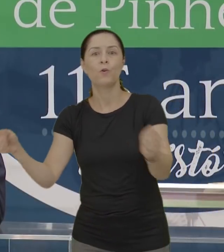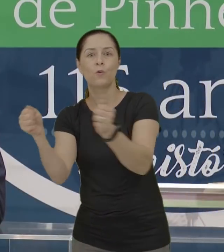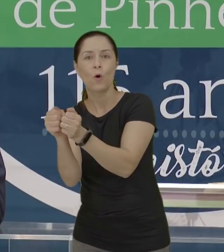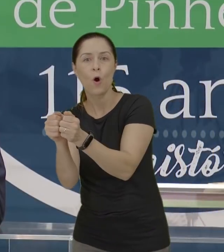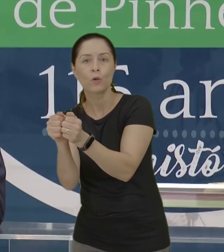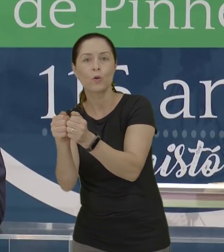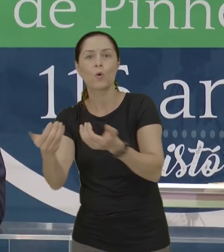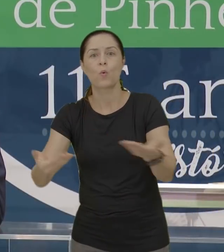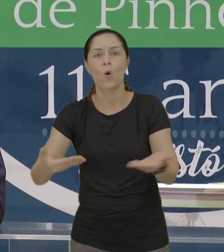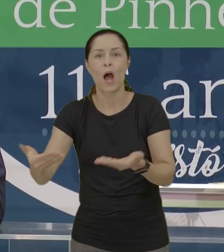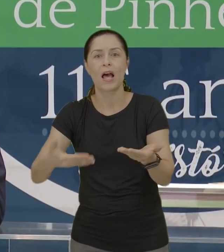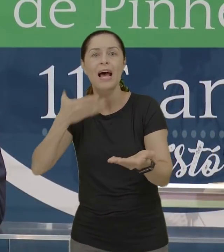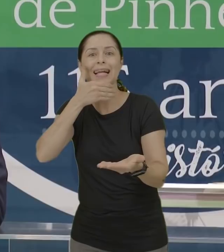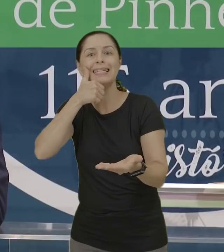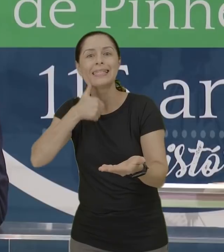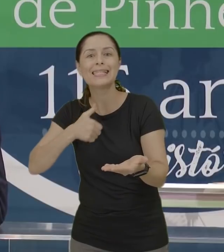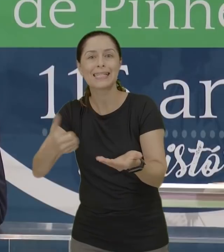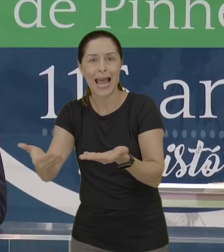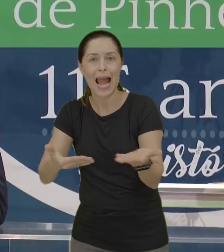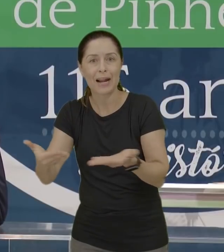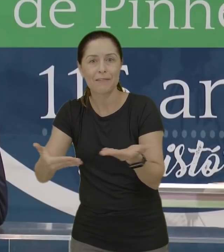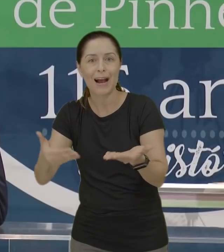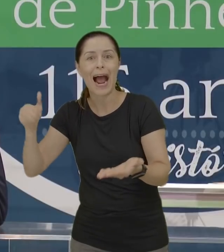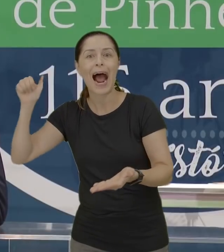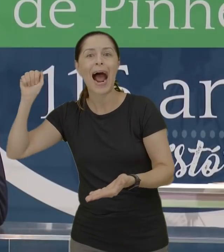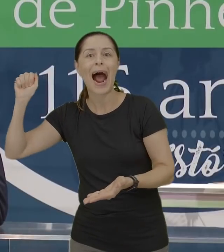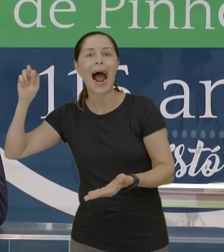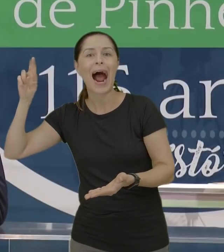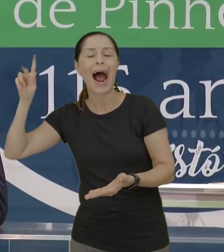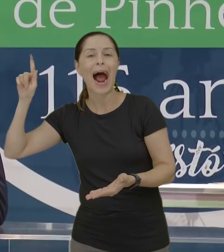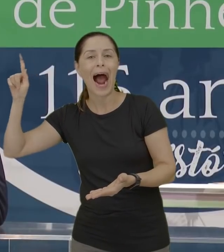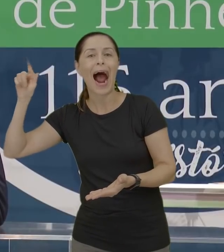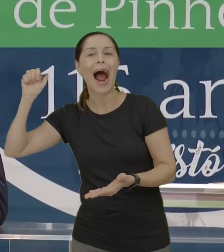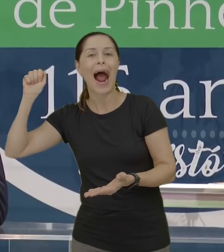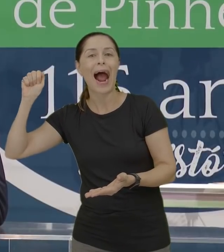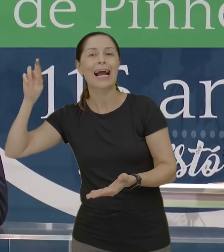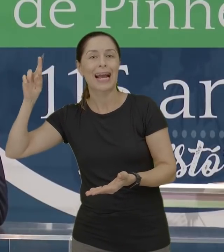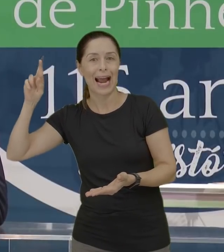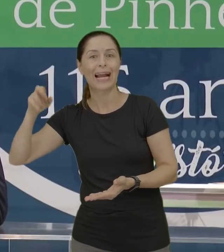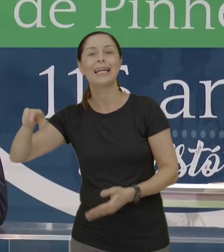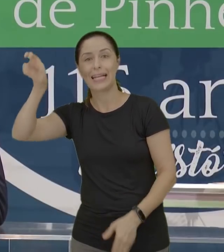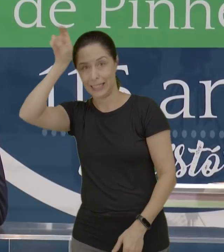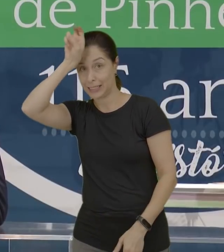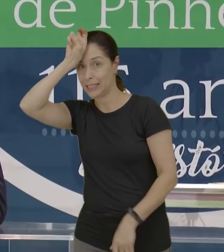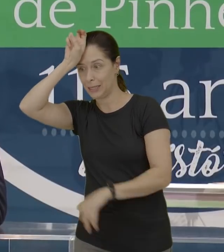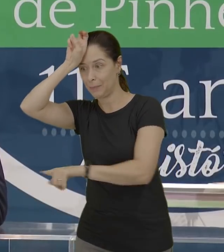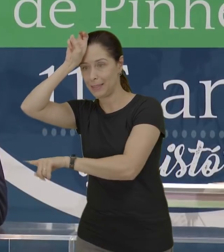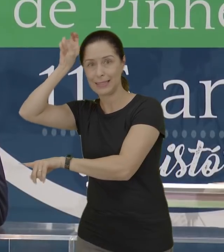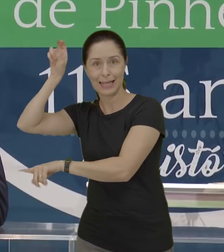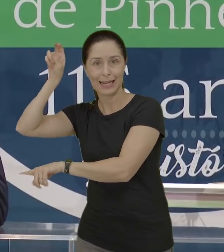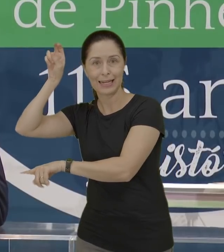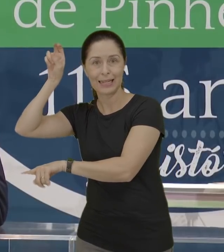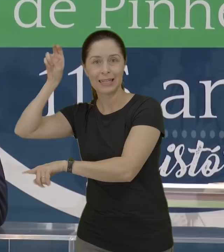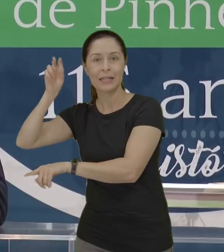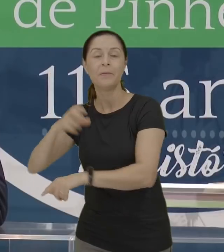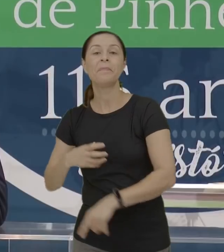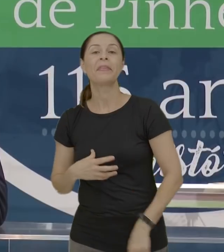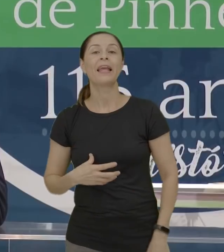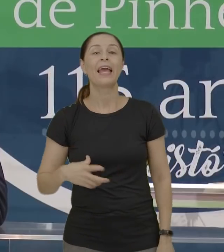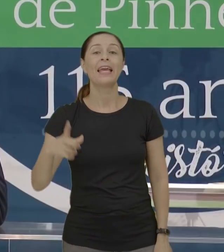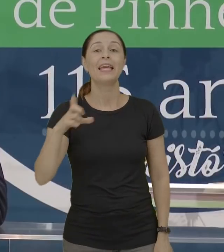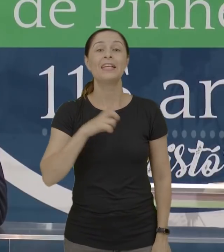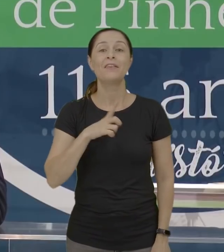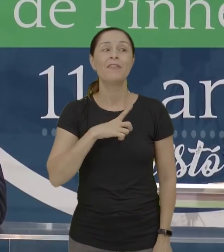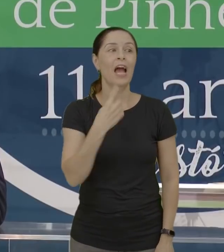cedendo ao desejo da sua mulher e coabitando com a serva egípcia. Nasce Ismael,